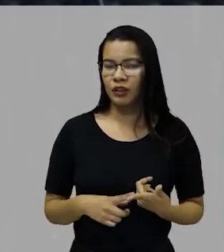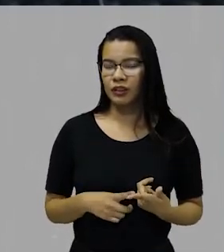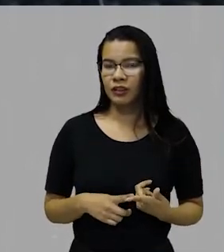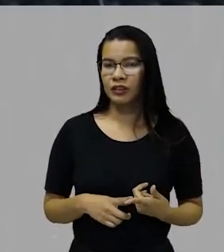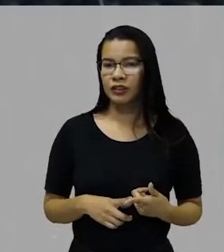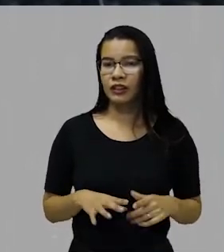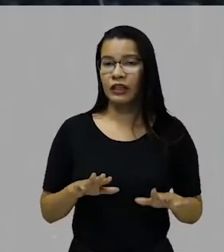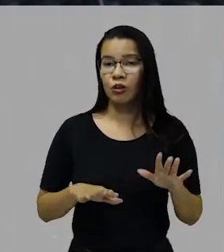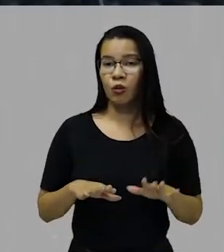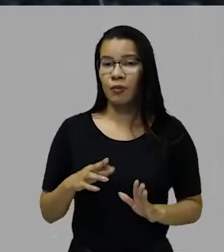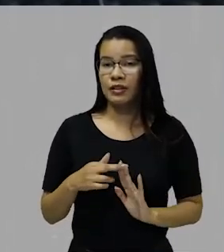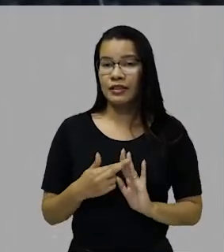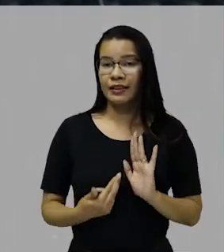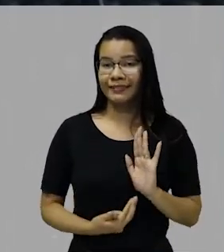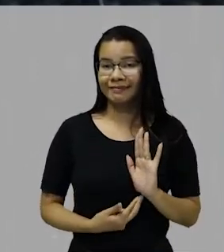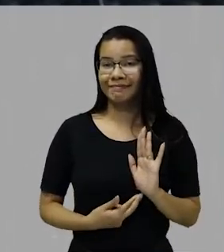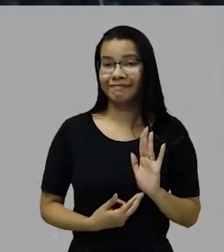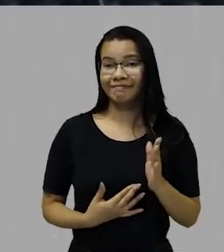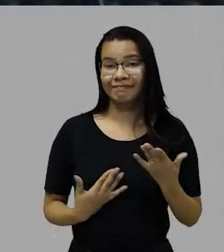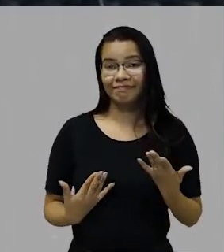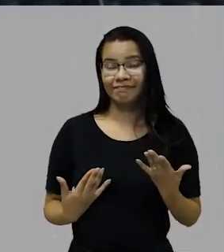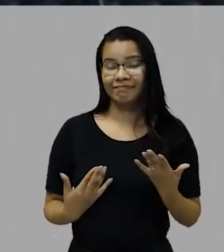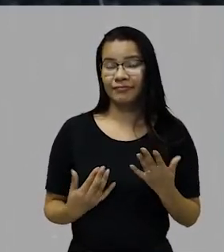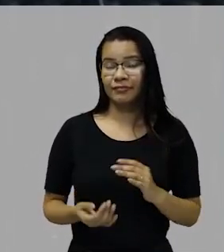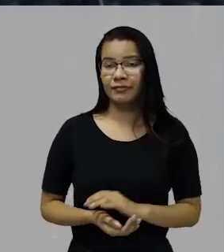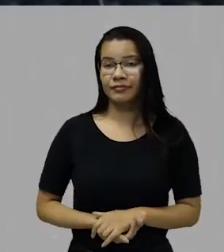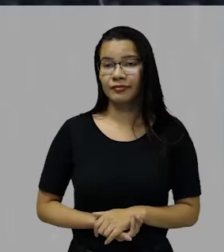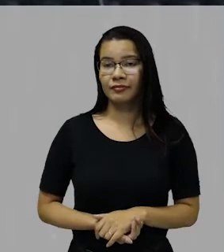de algumas regras que ele acaba